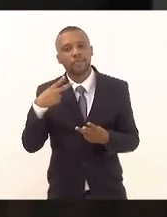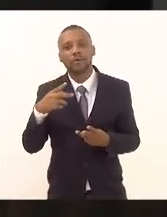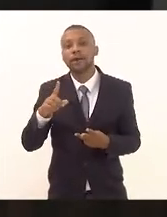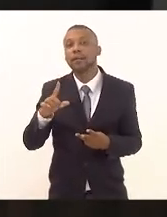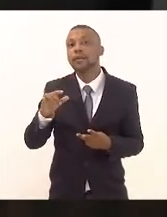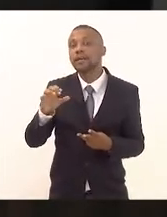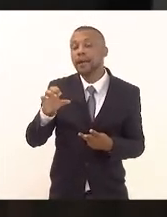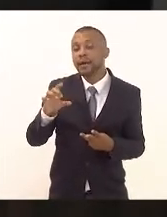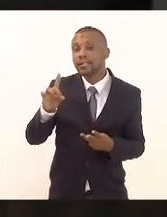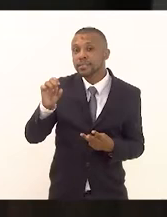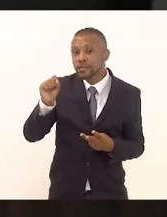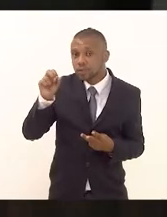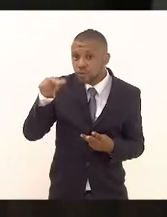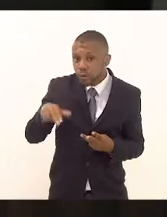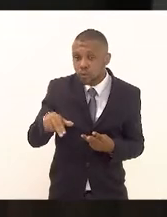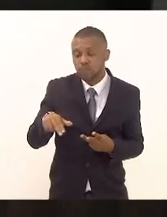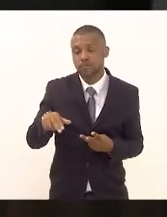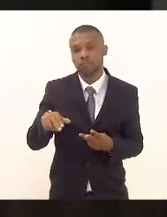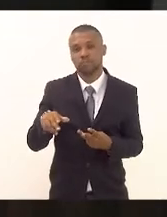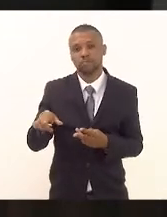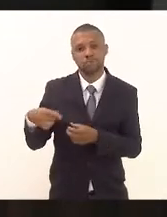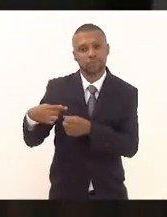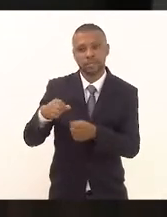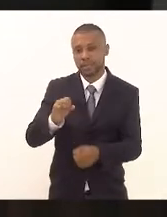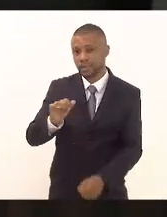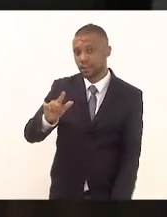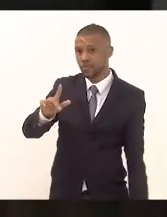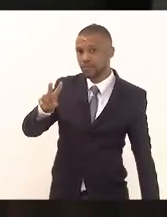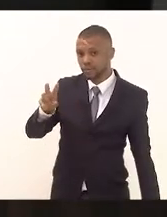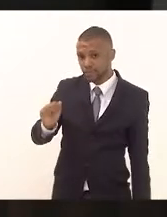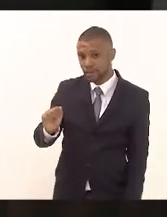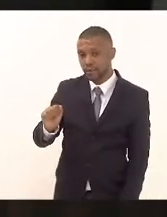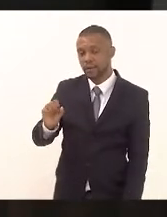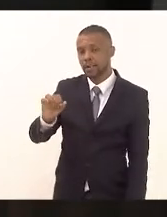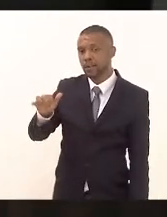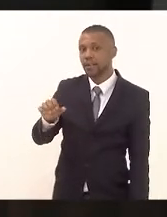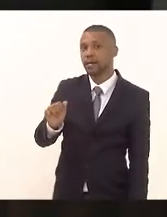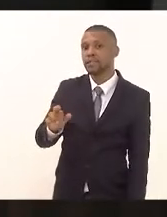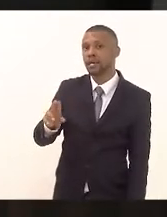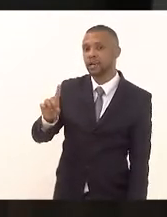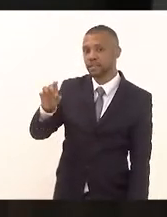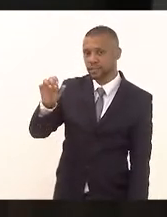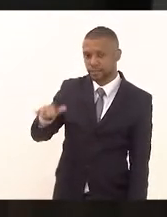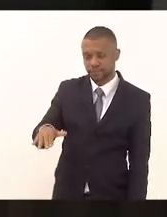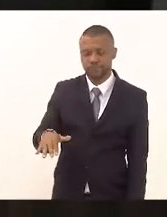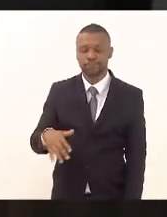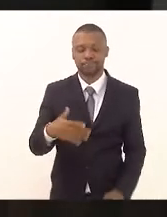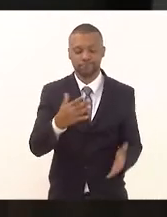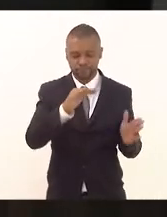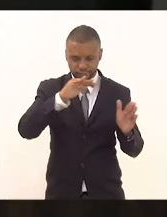Liedson, de Silva Jardim. E eu quero chamar a atenção dos senhores parlamentares. Deputado Luiz,